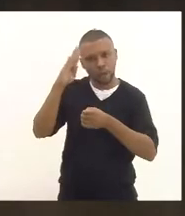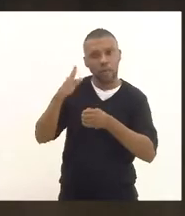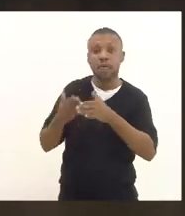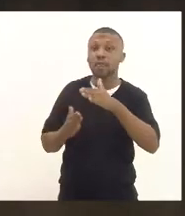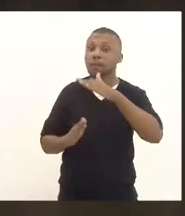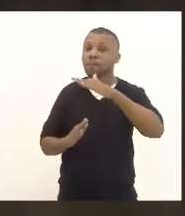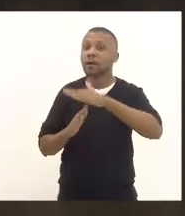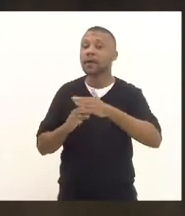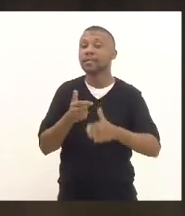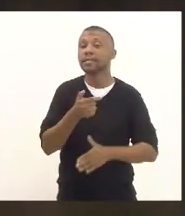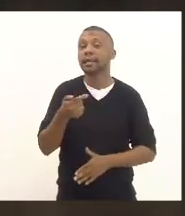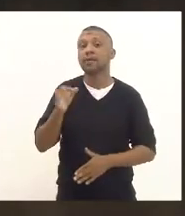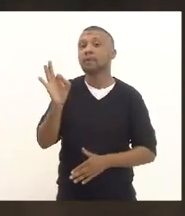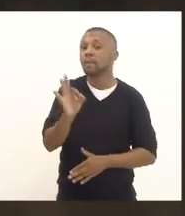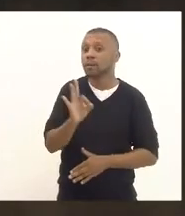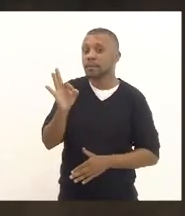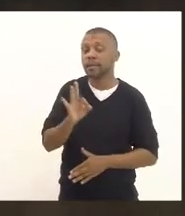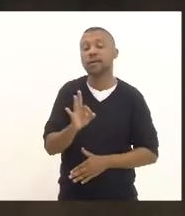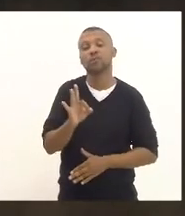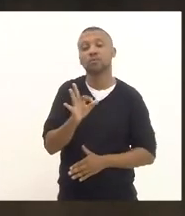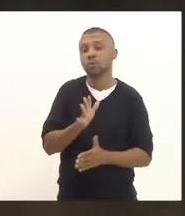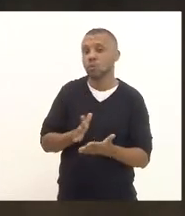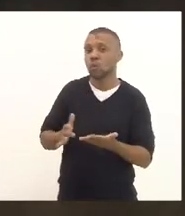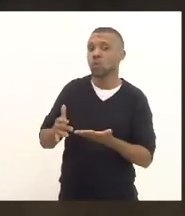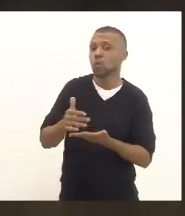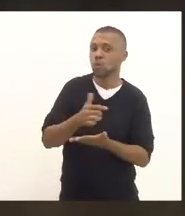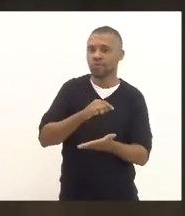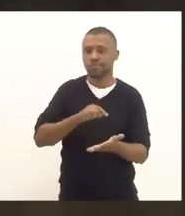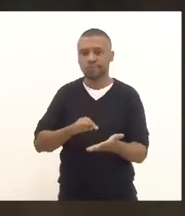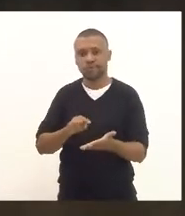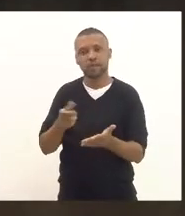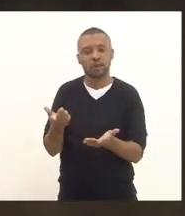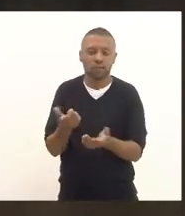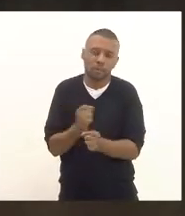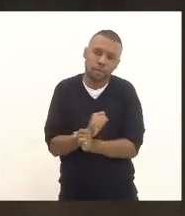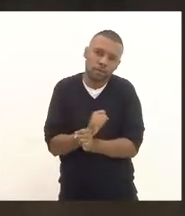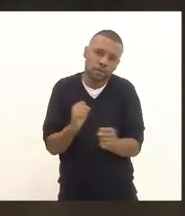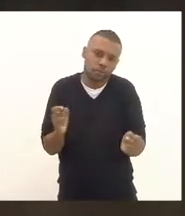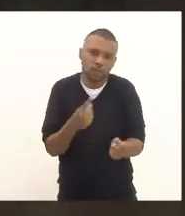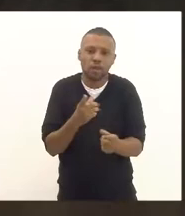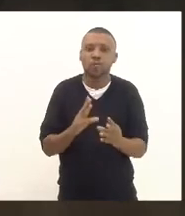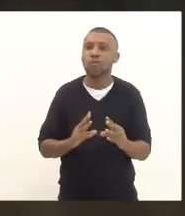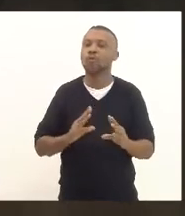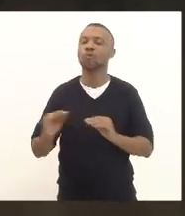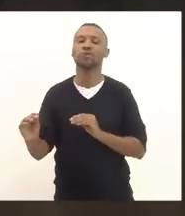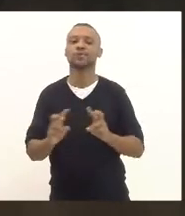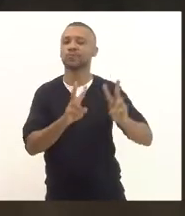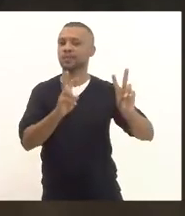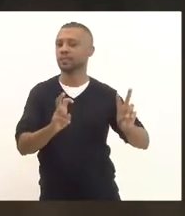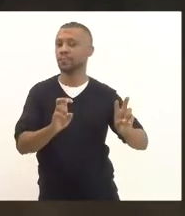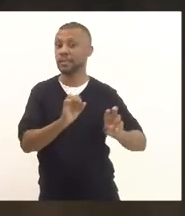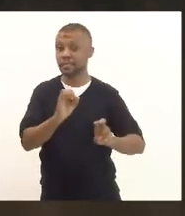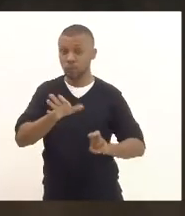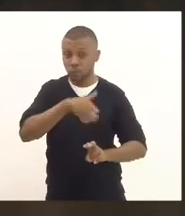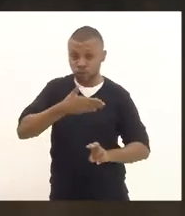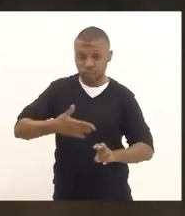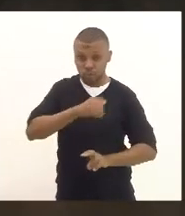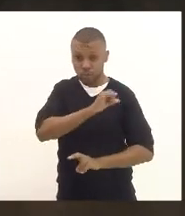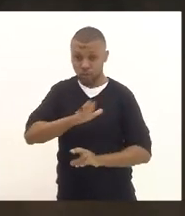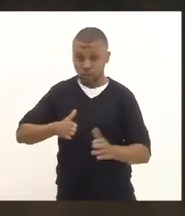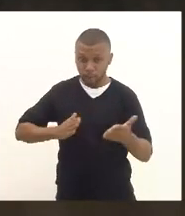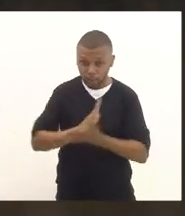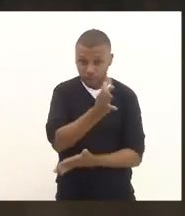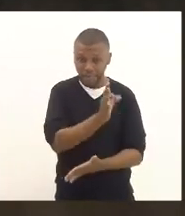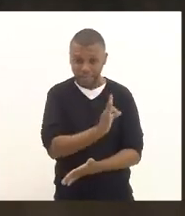em dezessete por cento alíquota de ICMS então não tem para onde correr se Estado do Rio de Janeiro não aprovado não chegar à